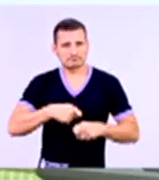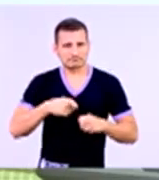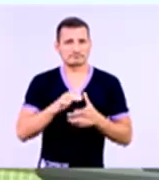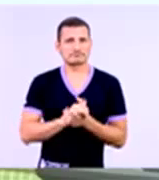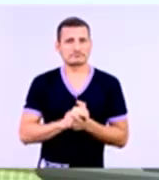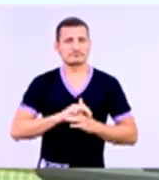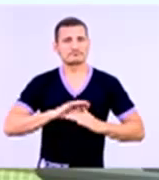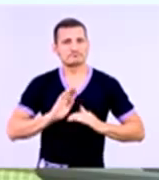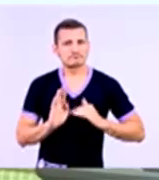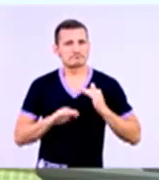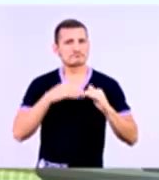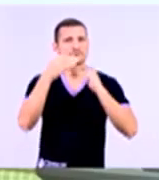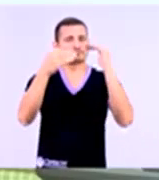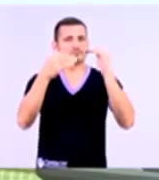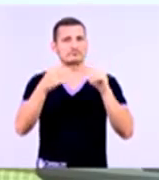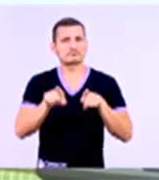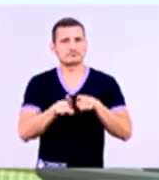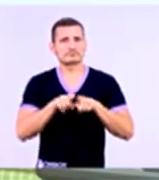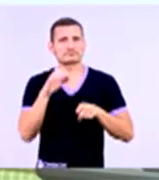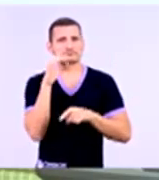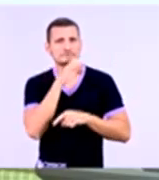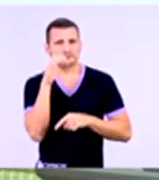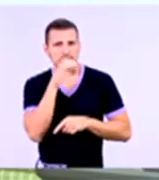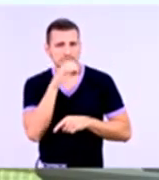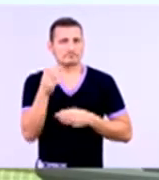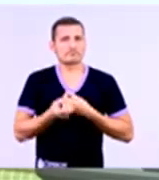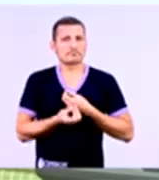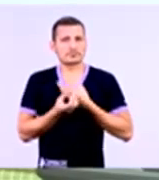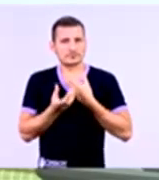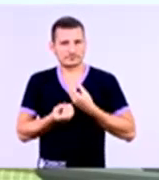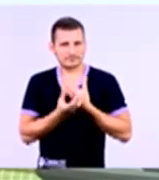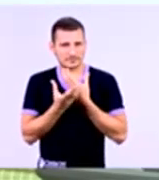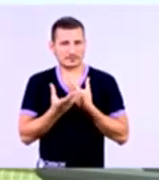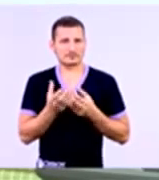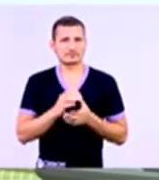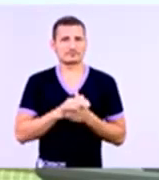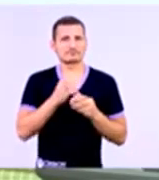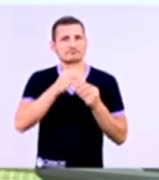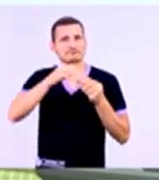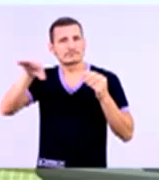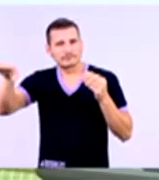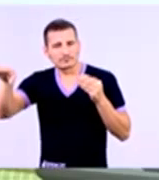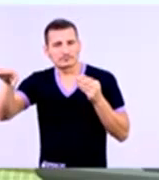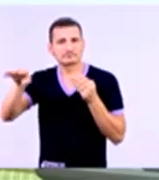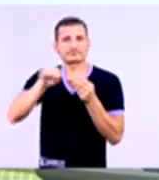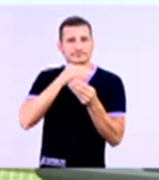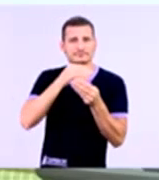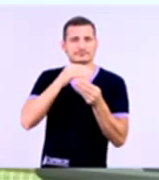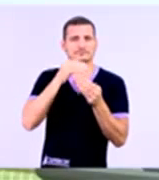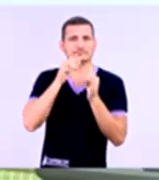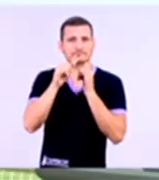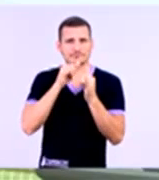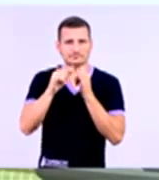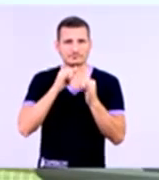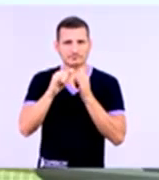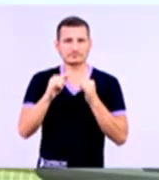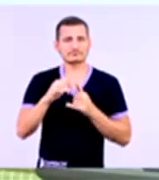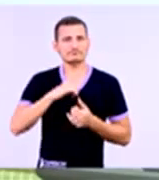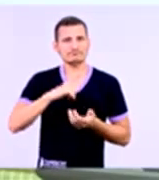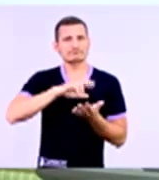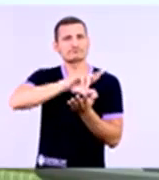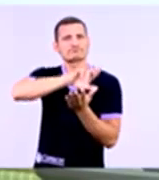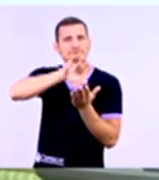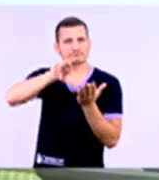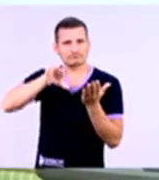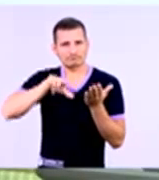desempenho melhorado, de aceleração, de produtividade no envio e recebimento de informação. Obviamente, existem muitos outros